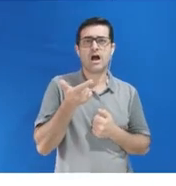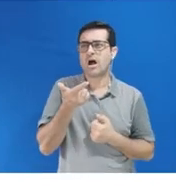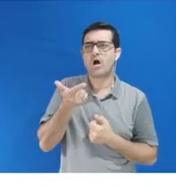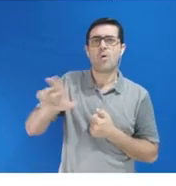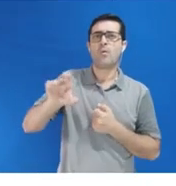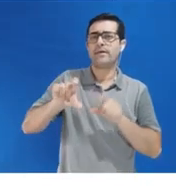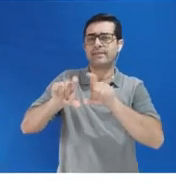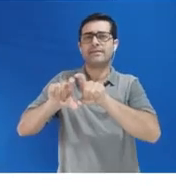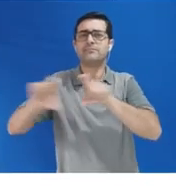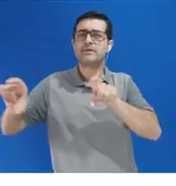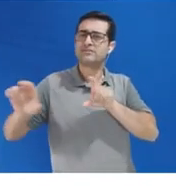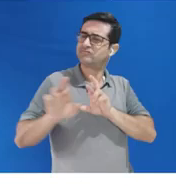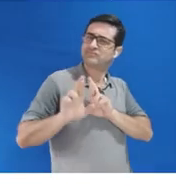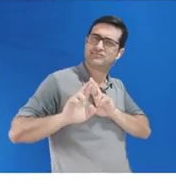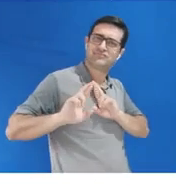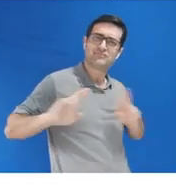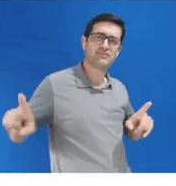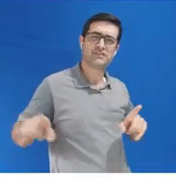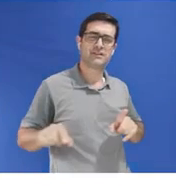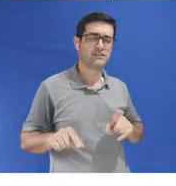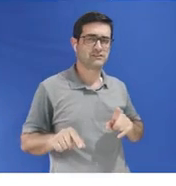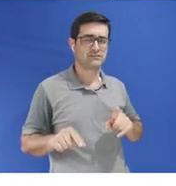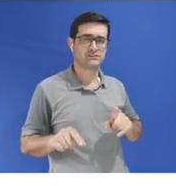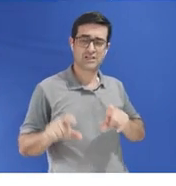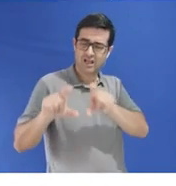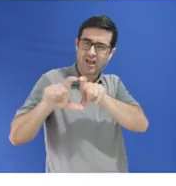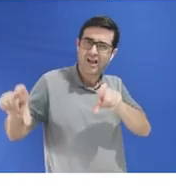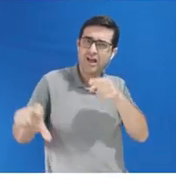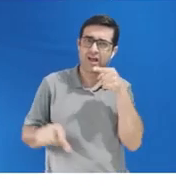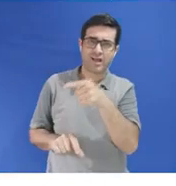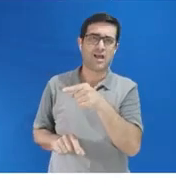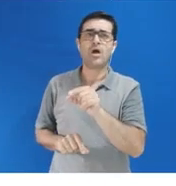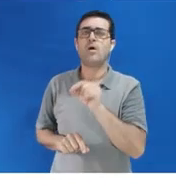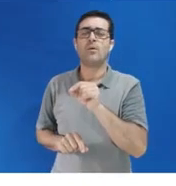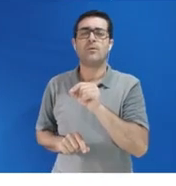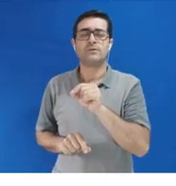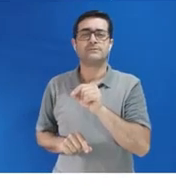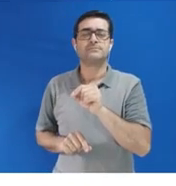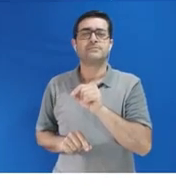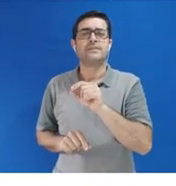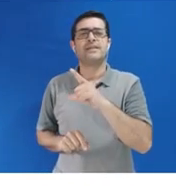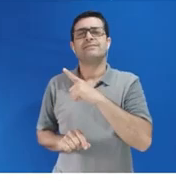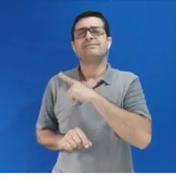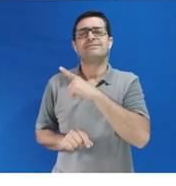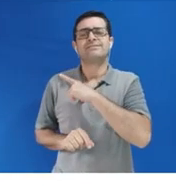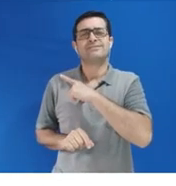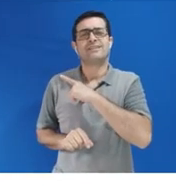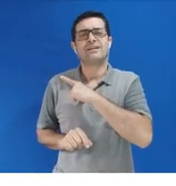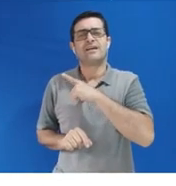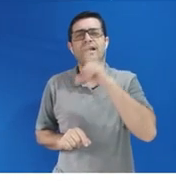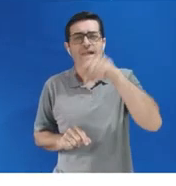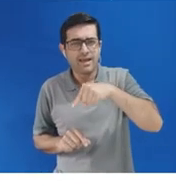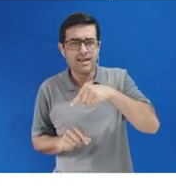à expressão de Coulomb. Por quê? A expressão de Coulomb, ele leva